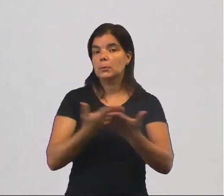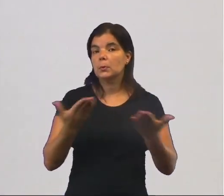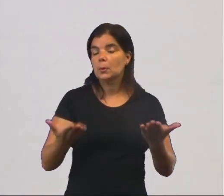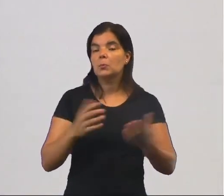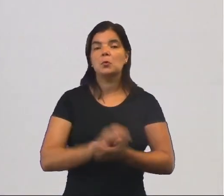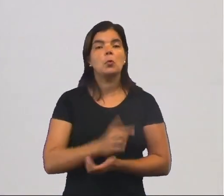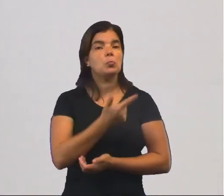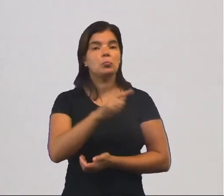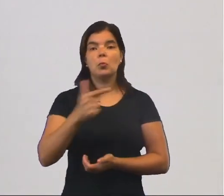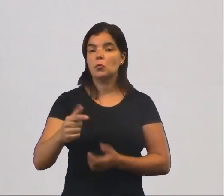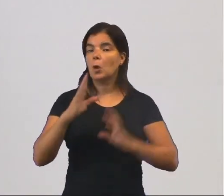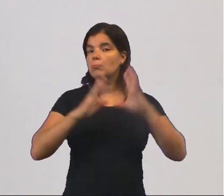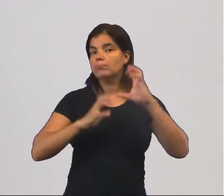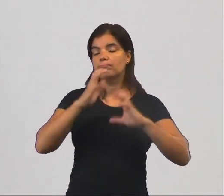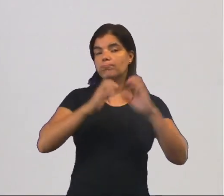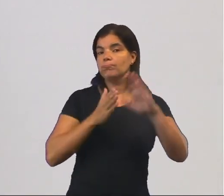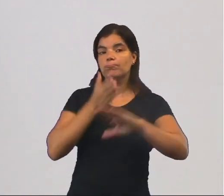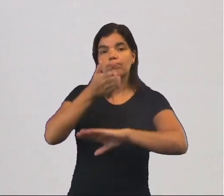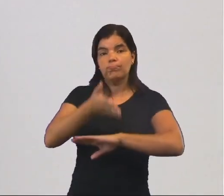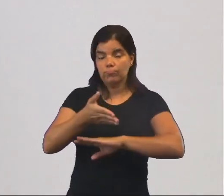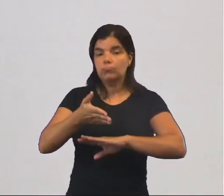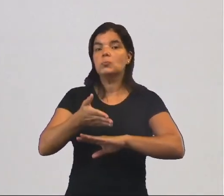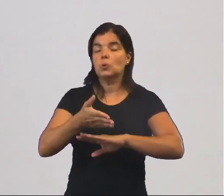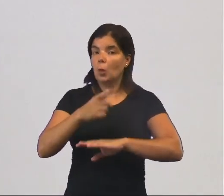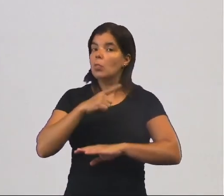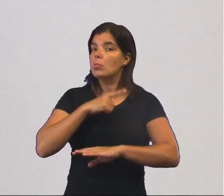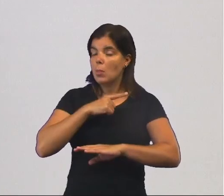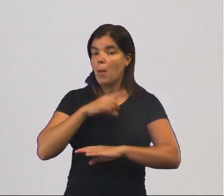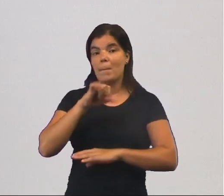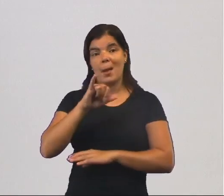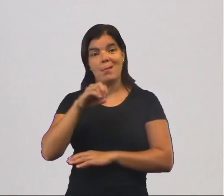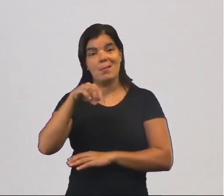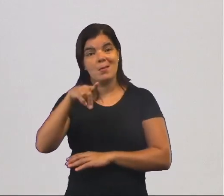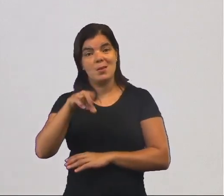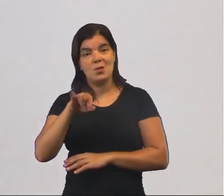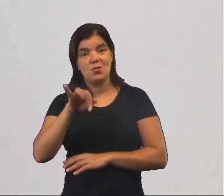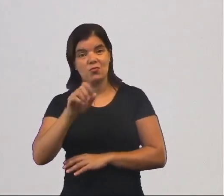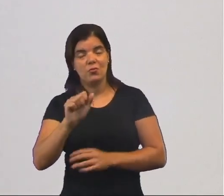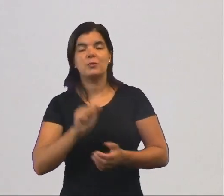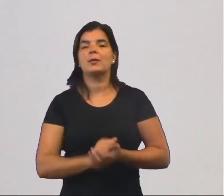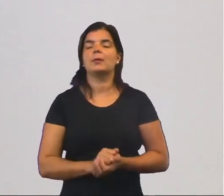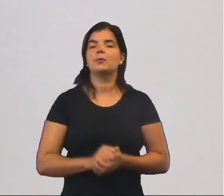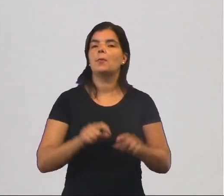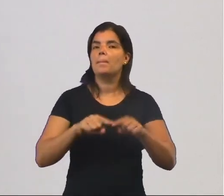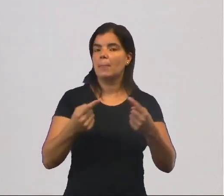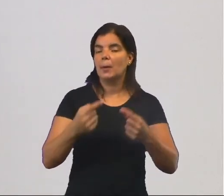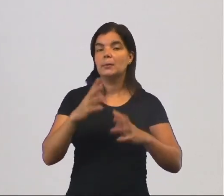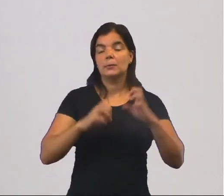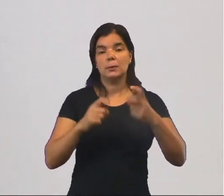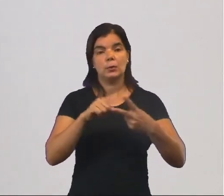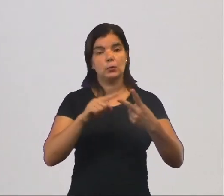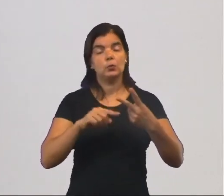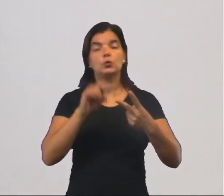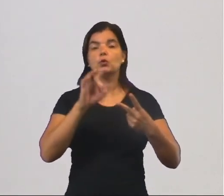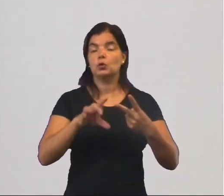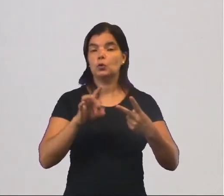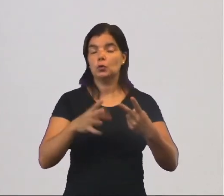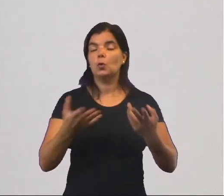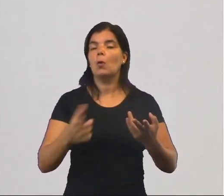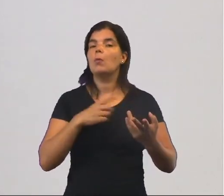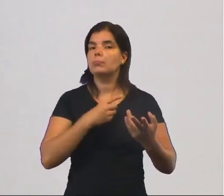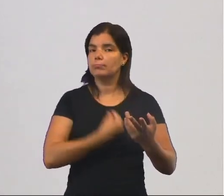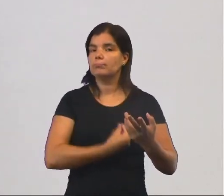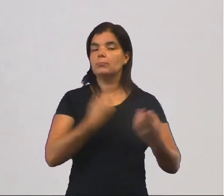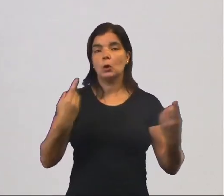aula, não houve nenhum conflito indireto, houve sim conflito indireto, e não houve conflito direto entre essas potências, somente onde